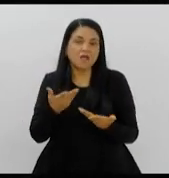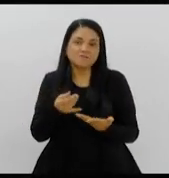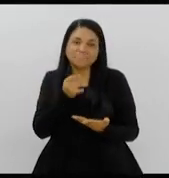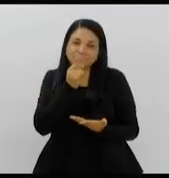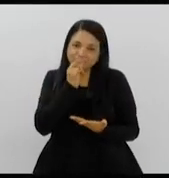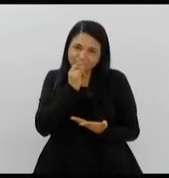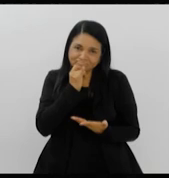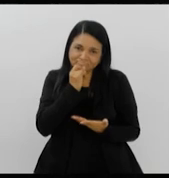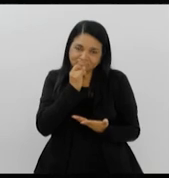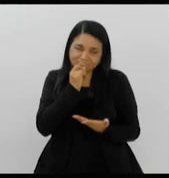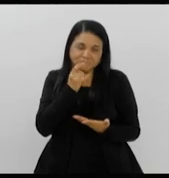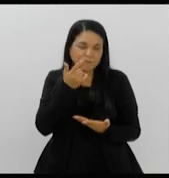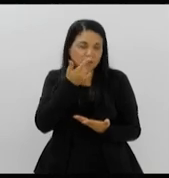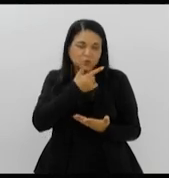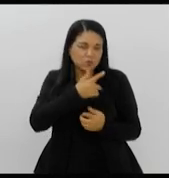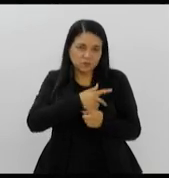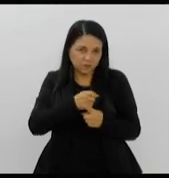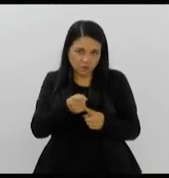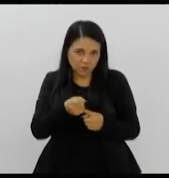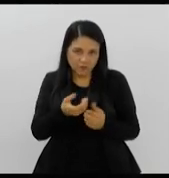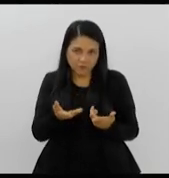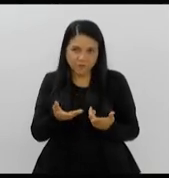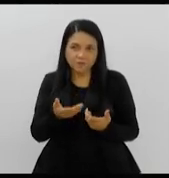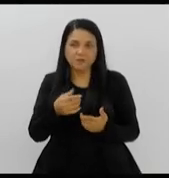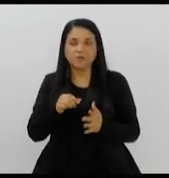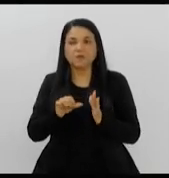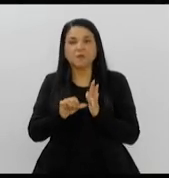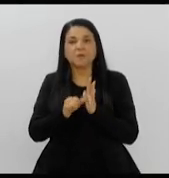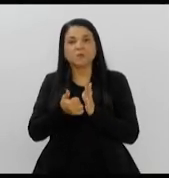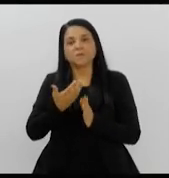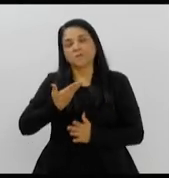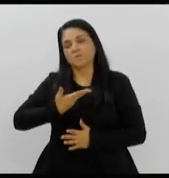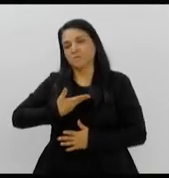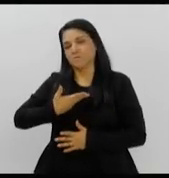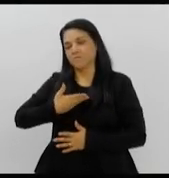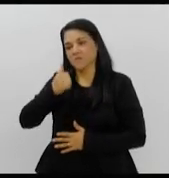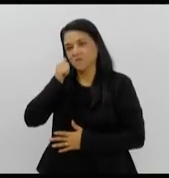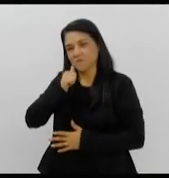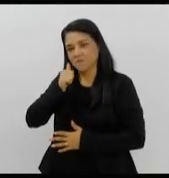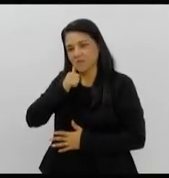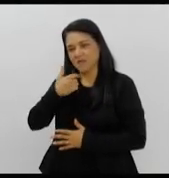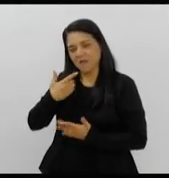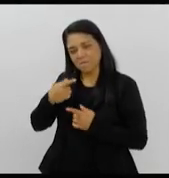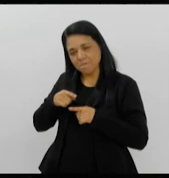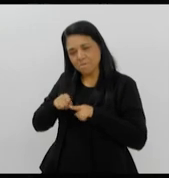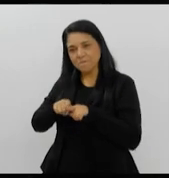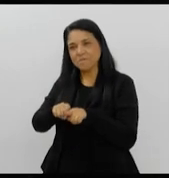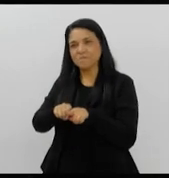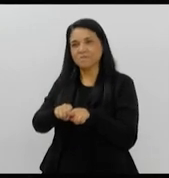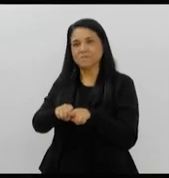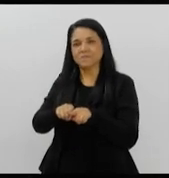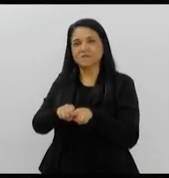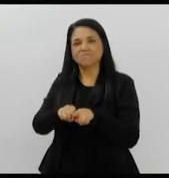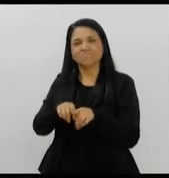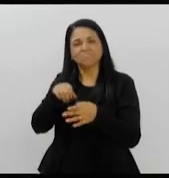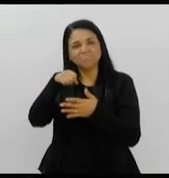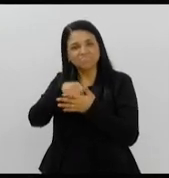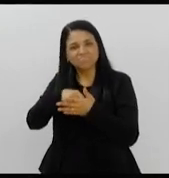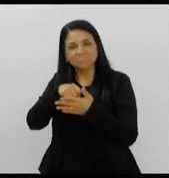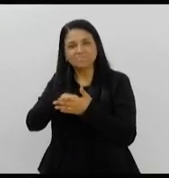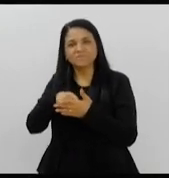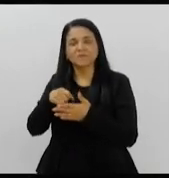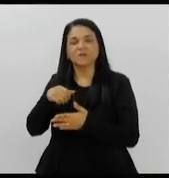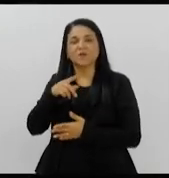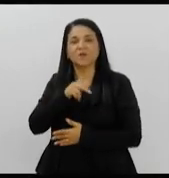infelizmente, não foi dessa vez. Primeiro, a minha amiga, minha parceira, a guerreira, a professora